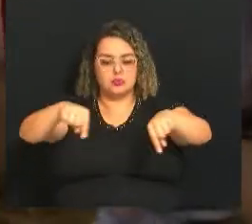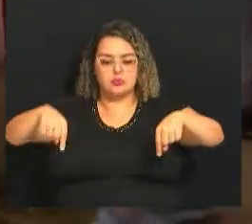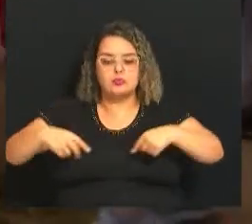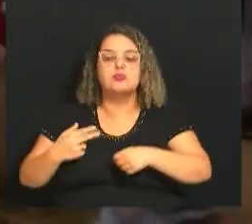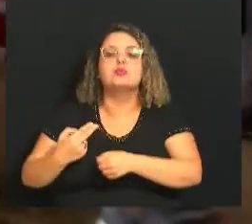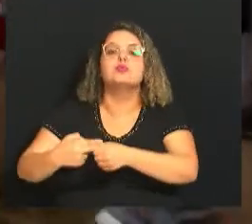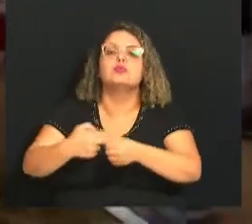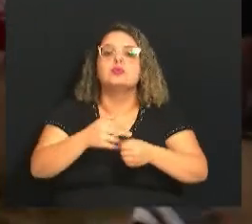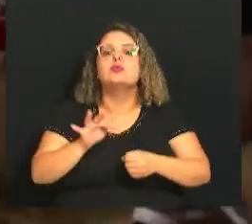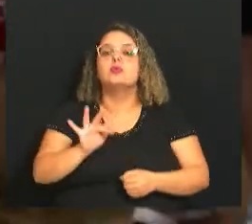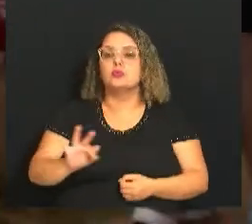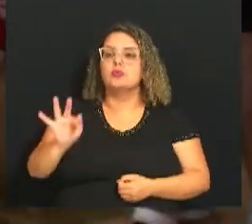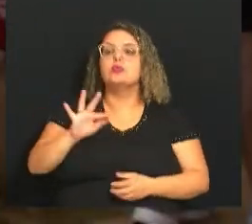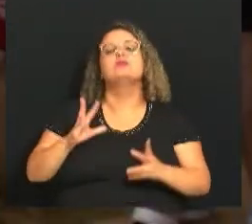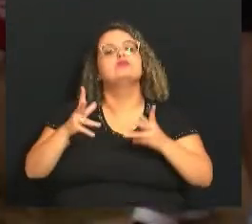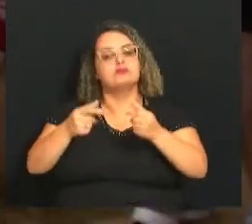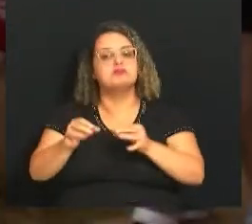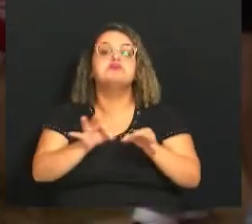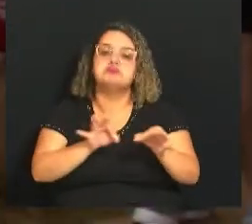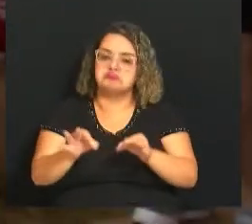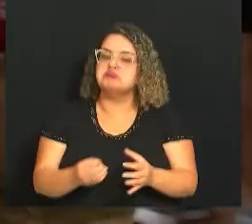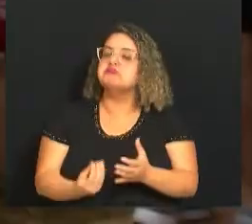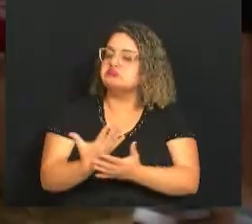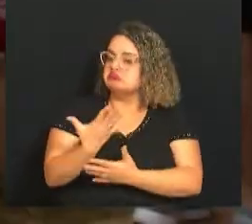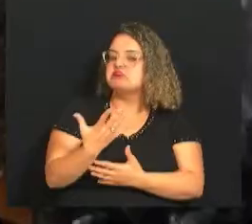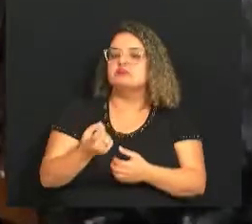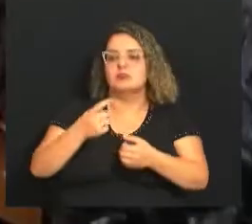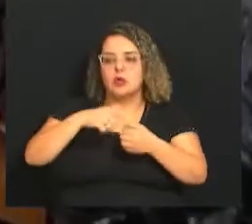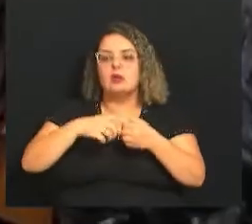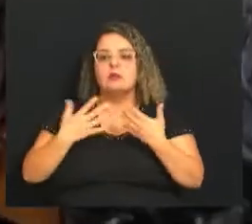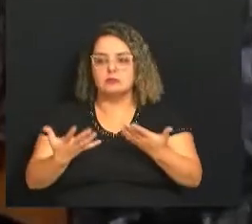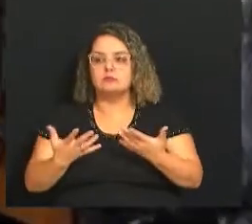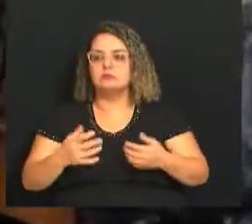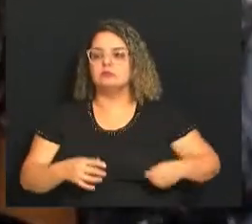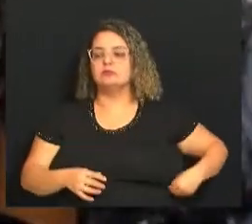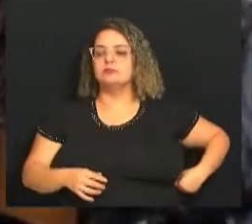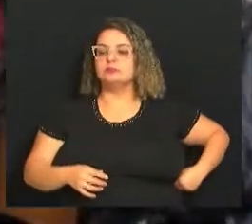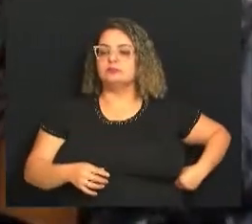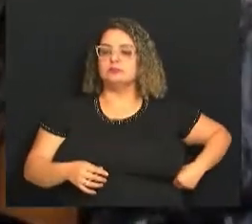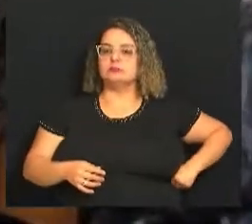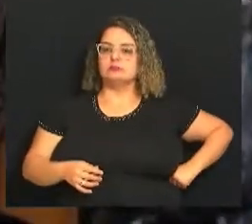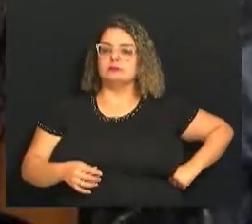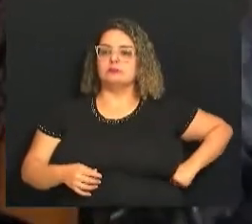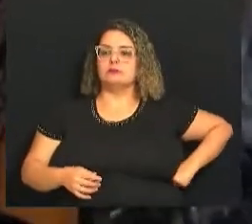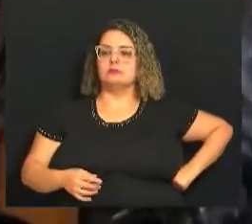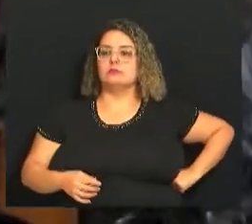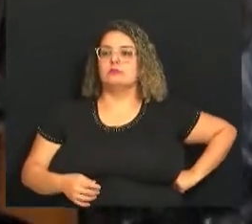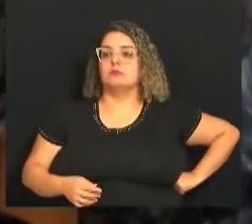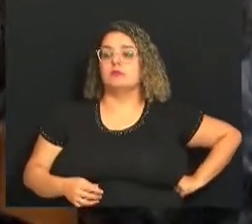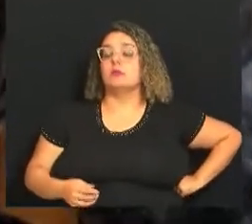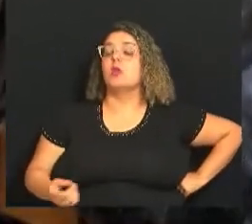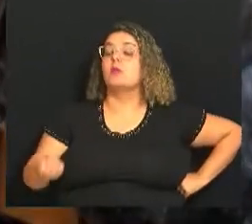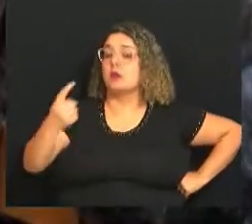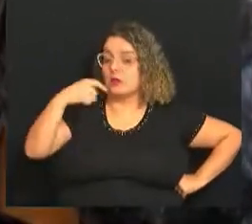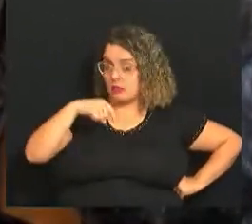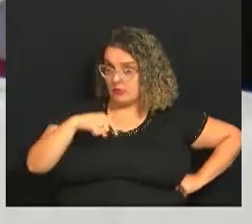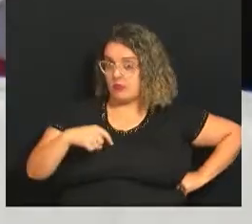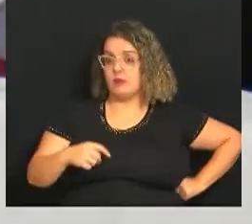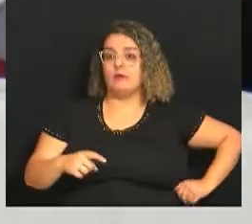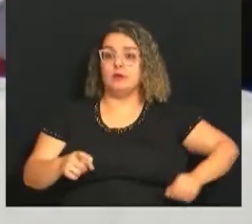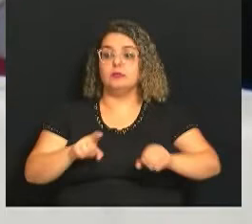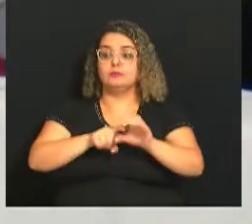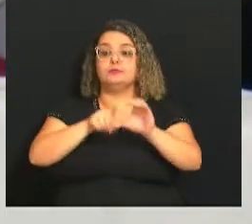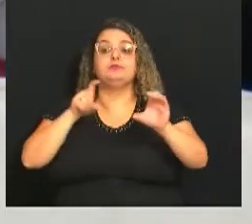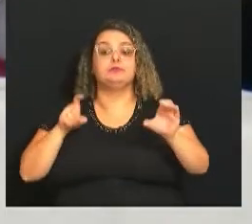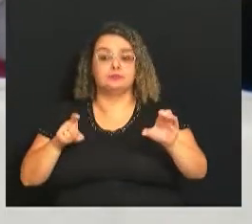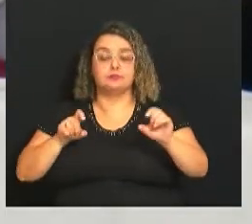a universidade no geral muito bem preparada em relação a esse retorno, sabe? E para esse retorno, o tema escolhido foi autonomia em